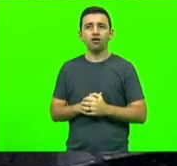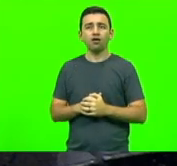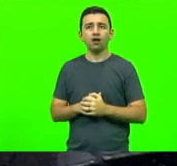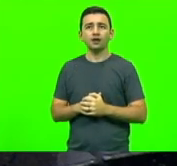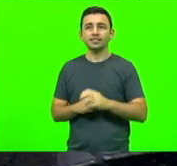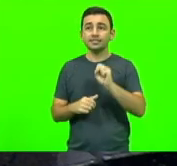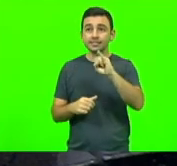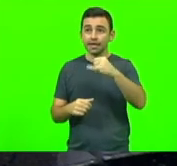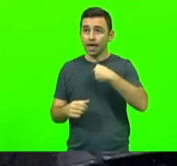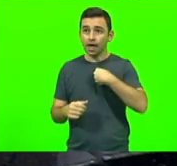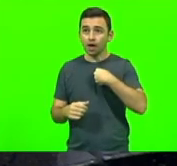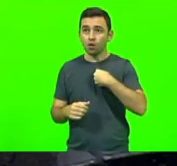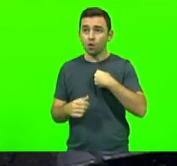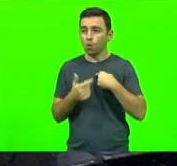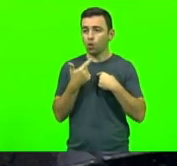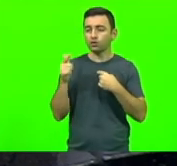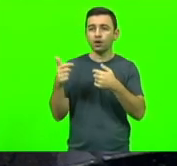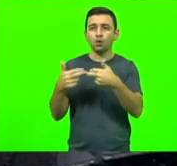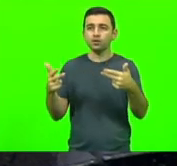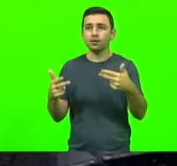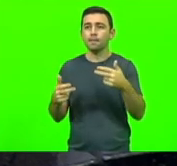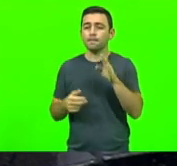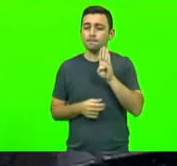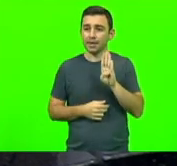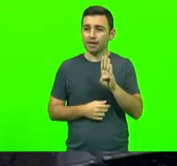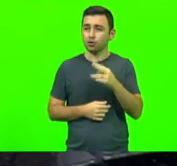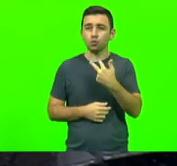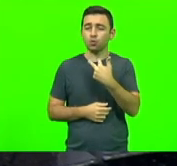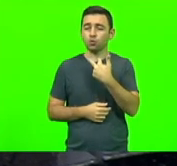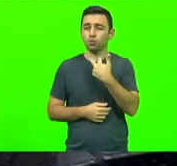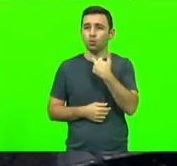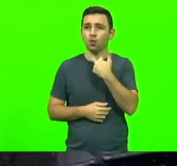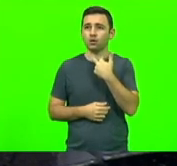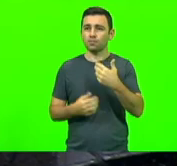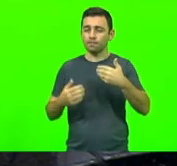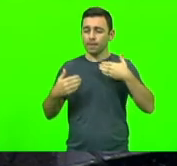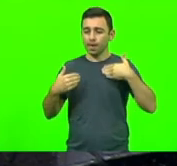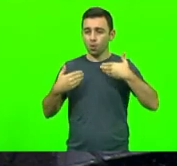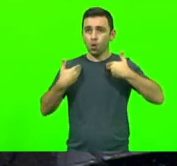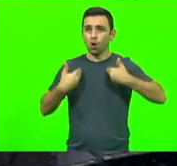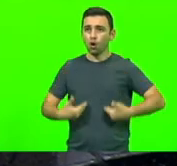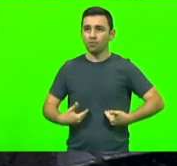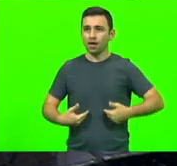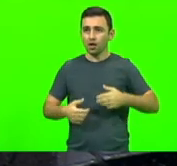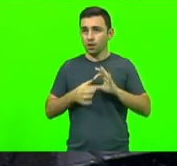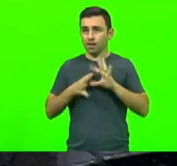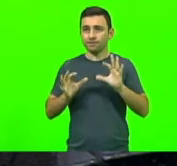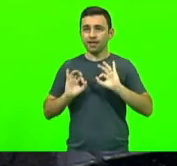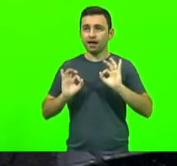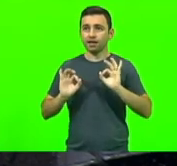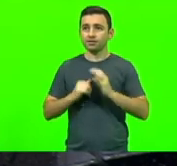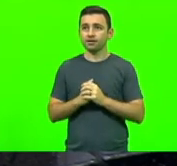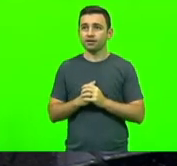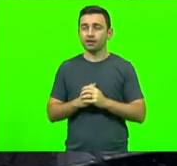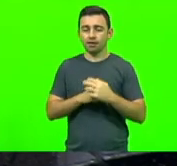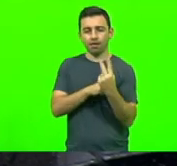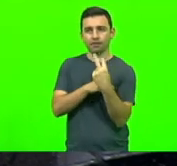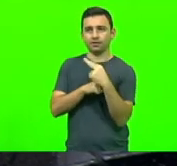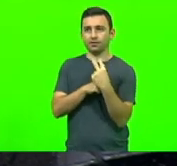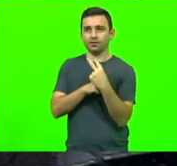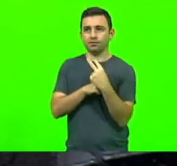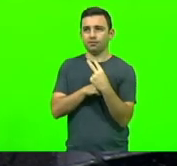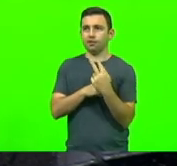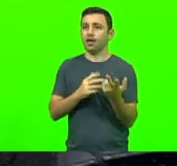B, quer dizer que eu perdi o controle até mesmo sobre o meu próprio corpo. Perde a liberdade, porque tu é monitorado, parece um